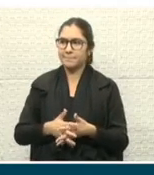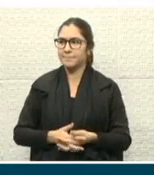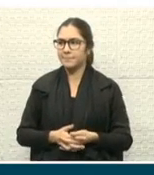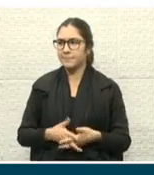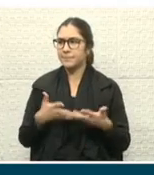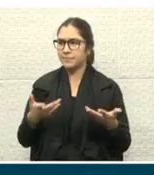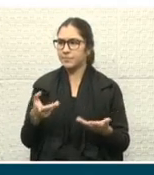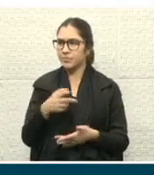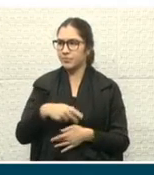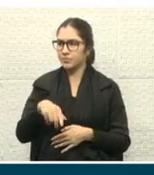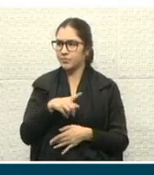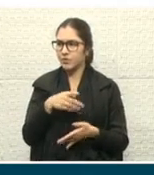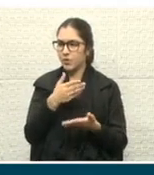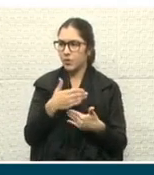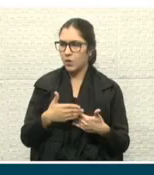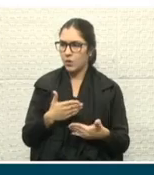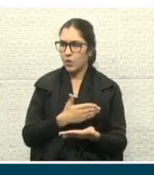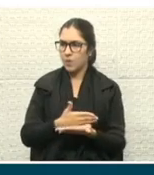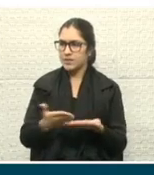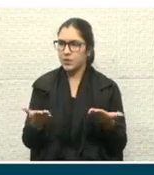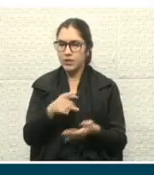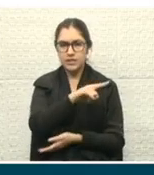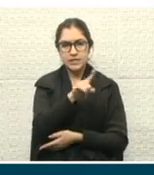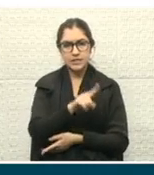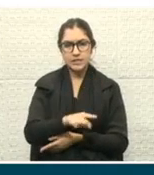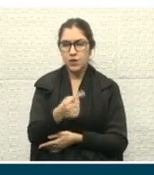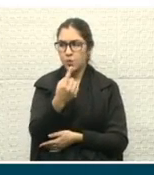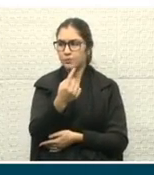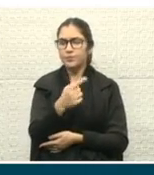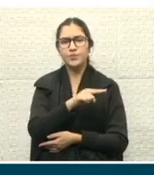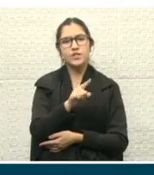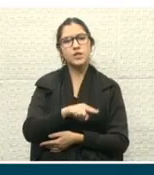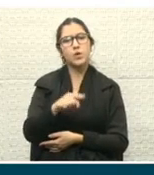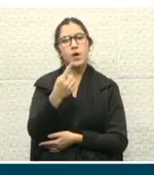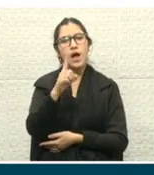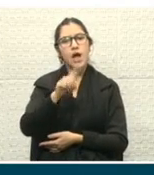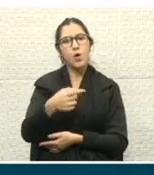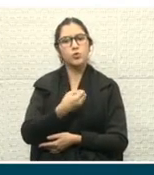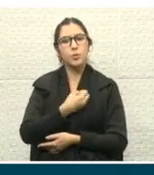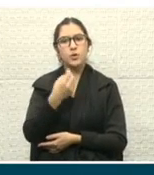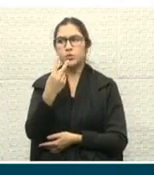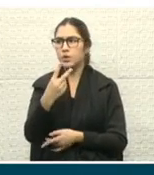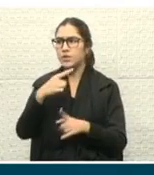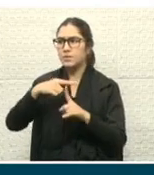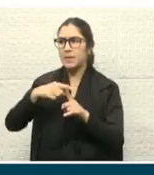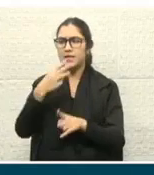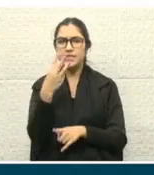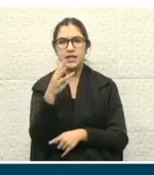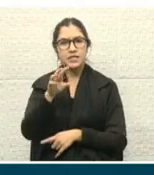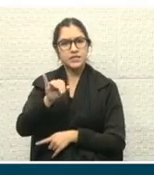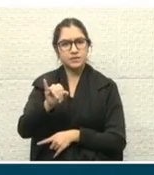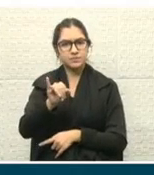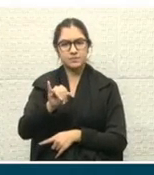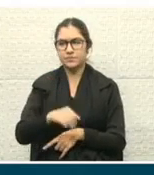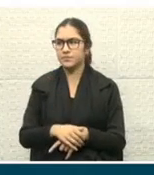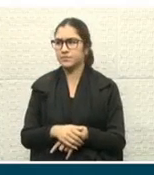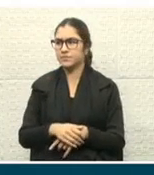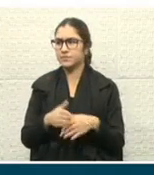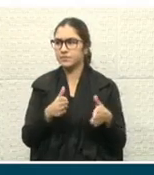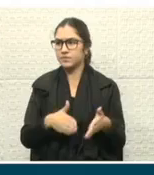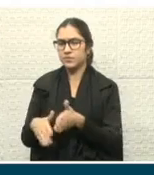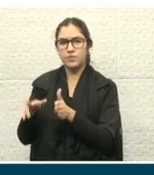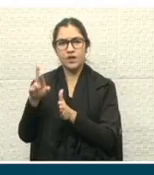Então, nós vamos iniciar pelo Z1. O Z1 é um número 2, mais 3i. A